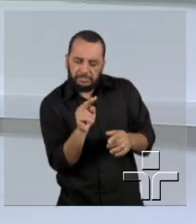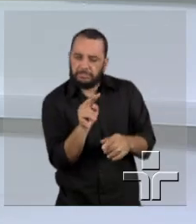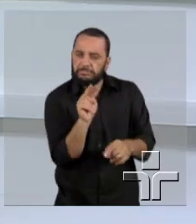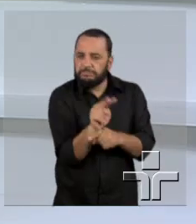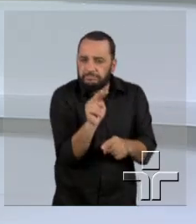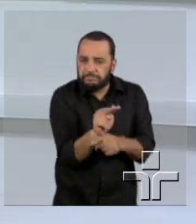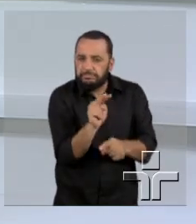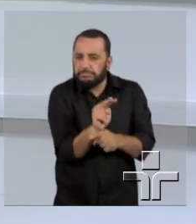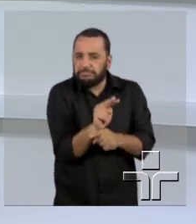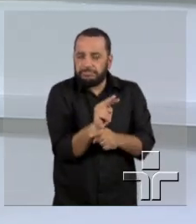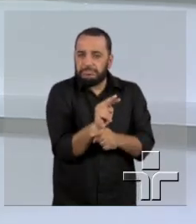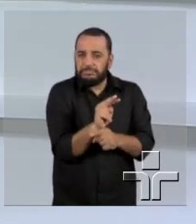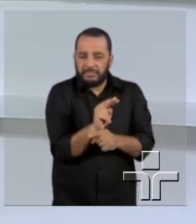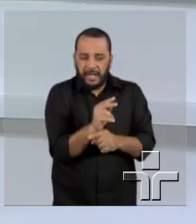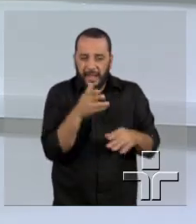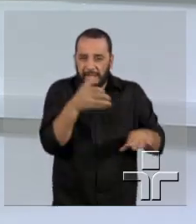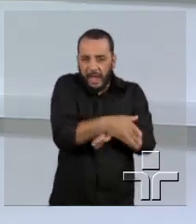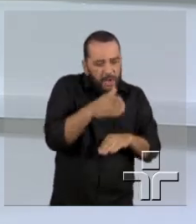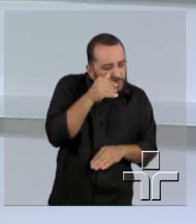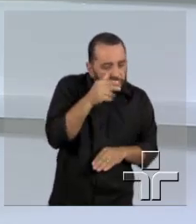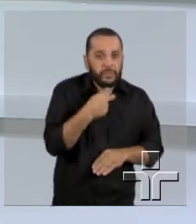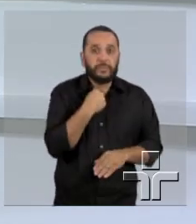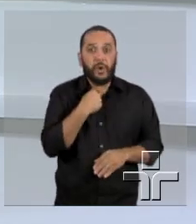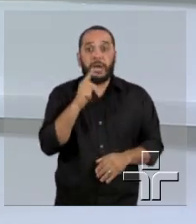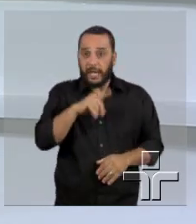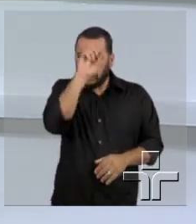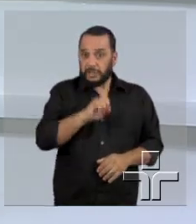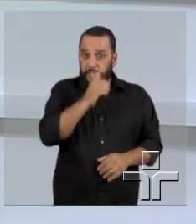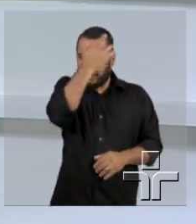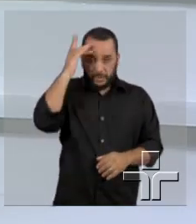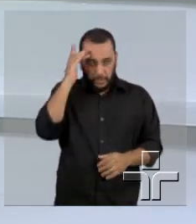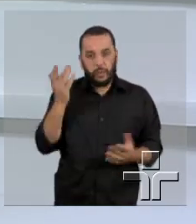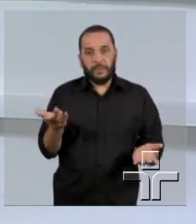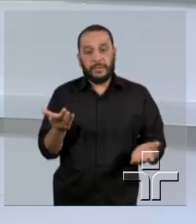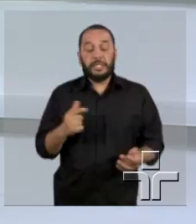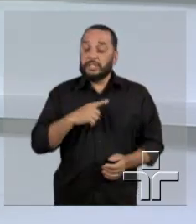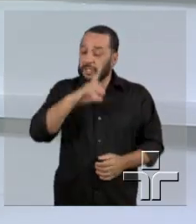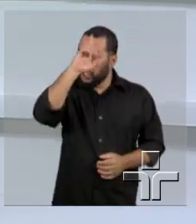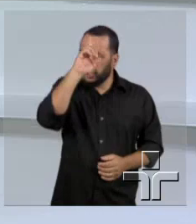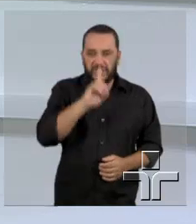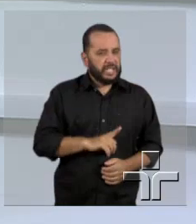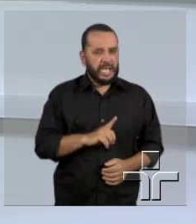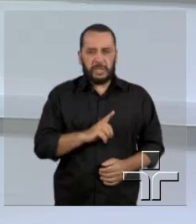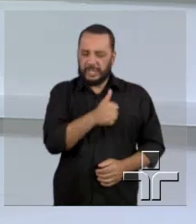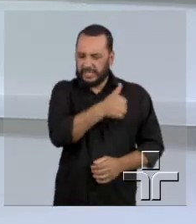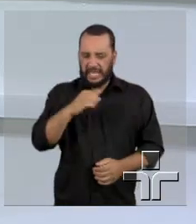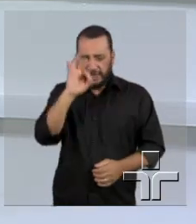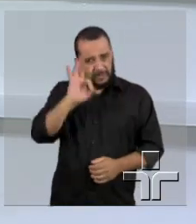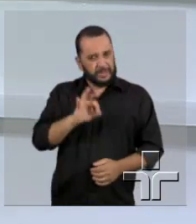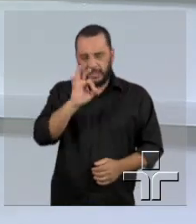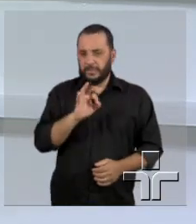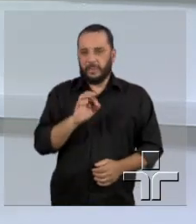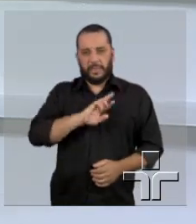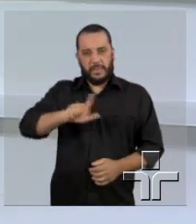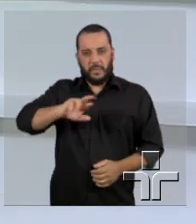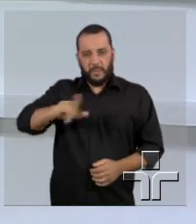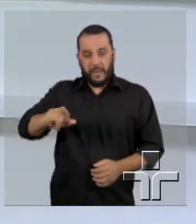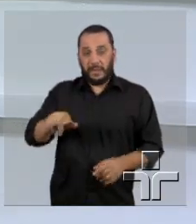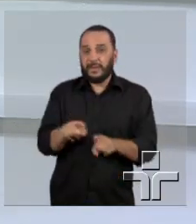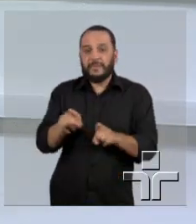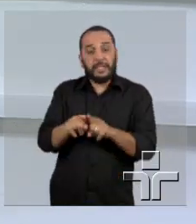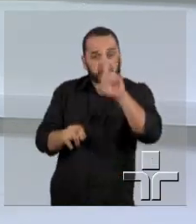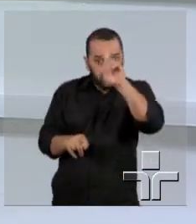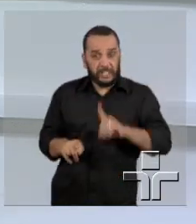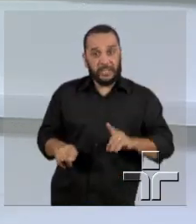do cidadão brasileiro. Agora, apenas lembrando que nenhum direito é absoluto. Até mesmo o direito à vida não é